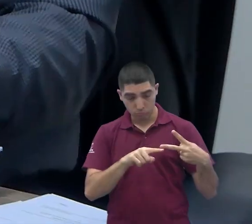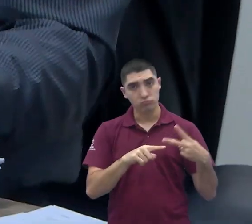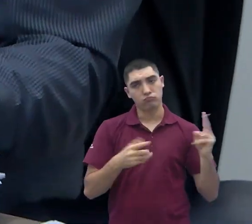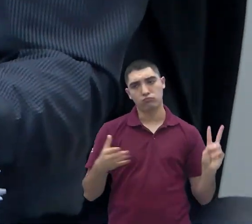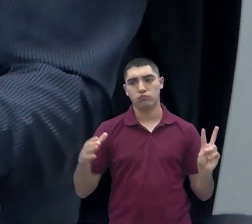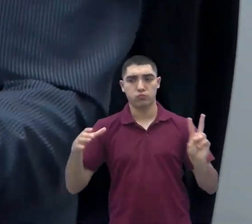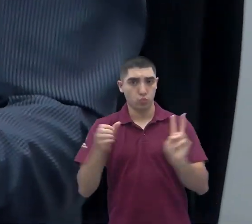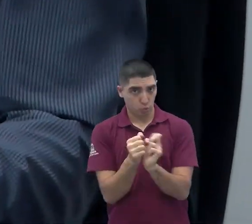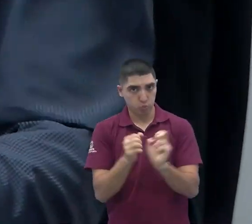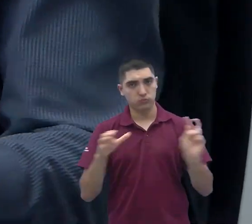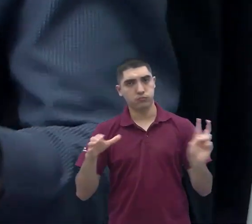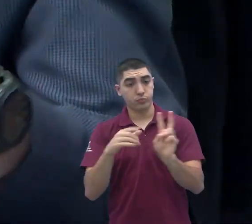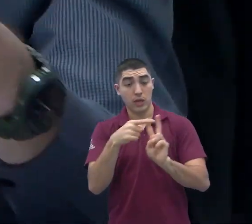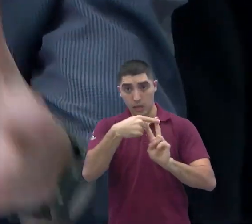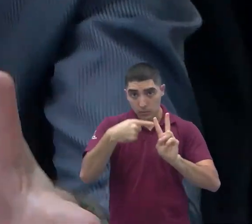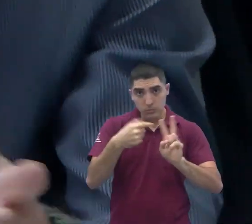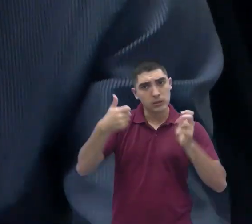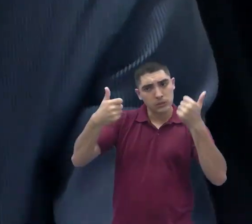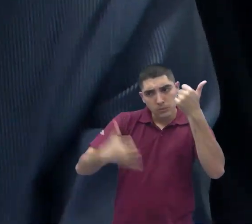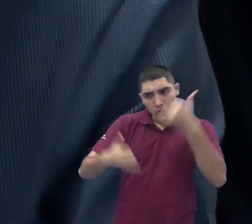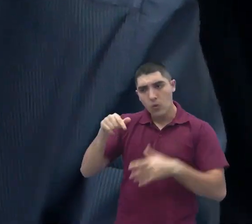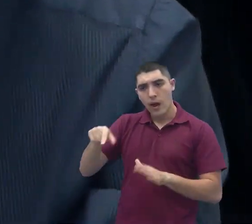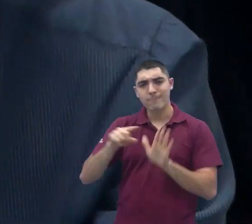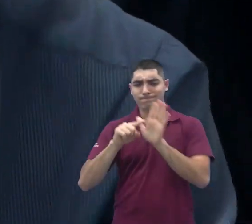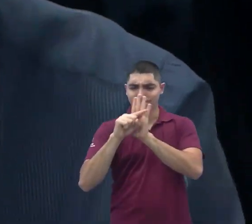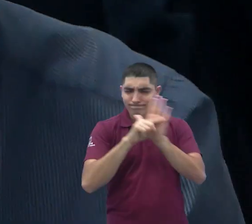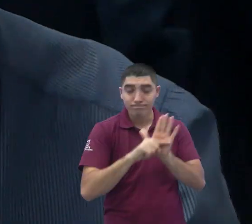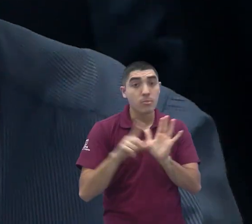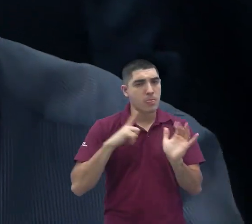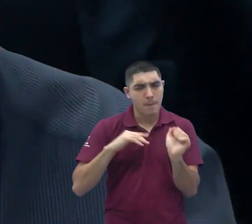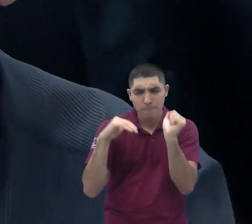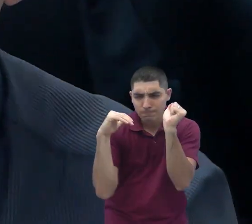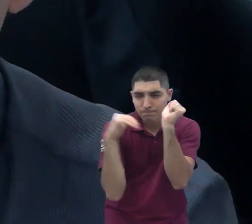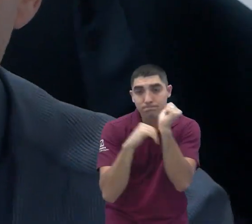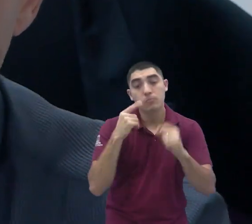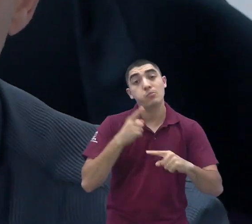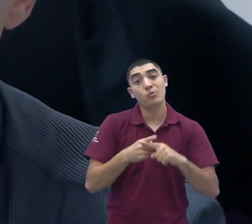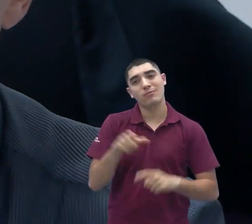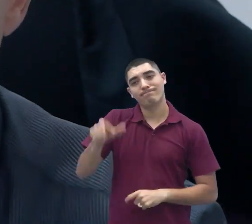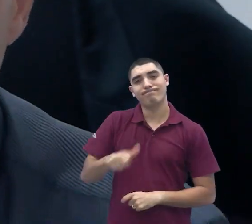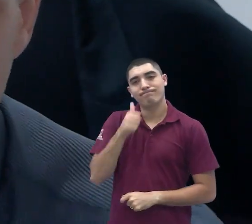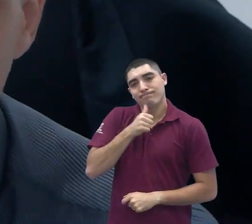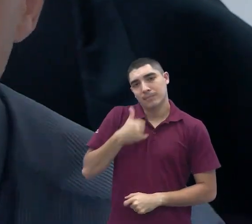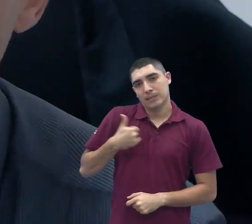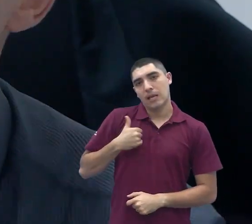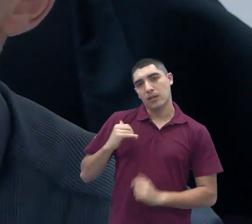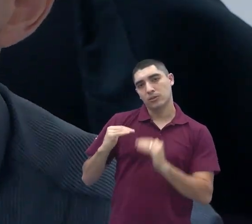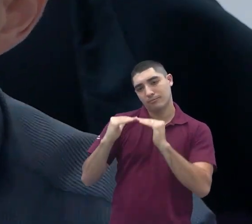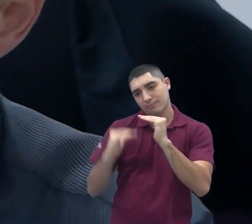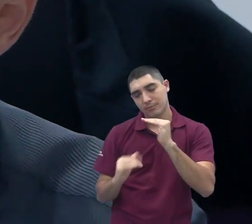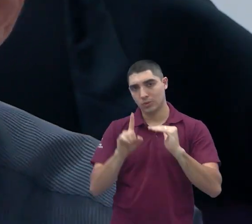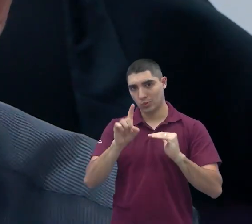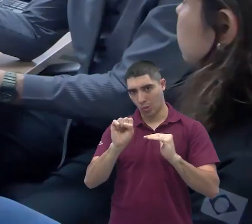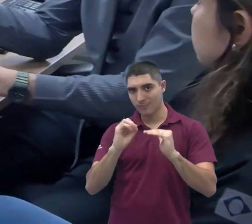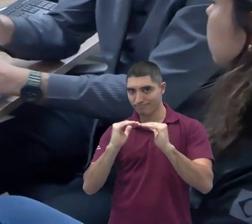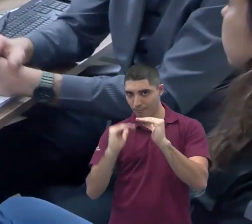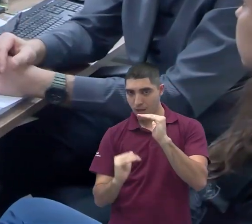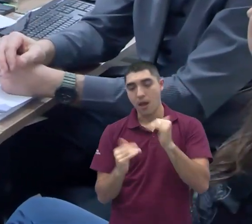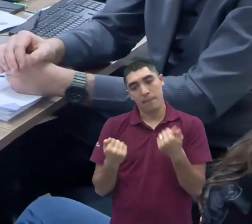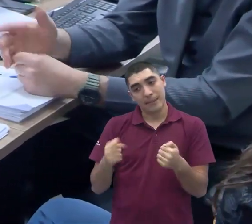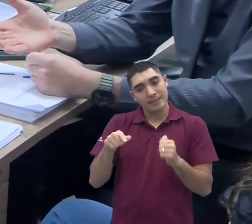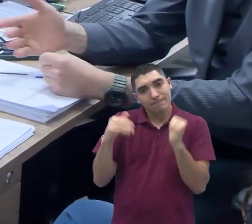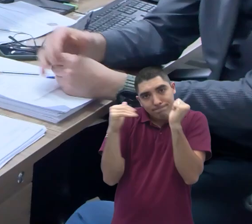Gomes. Eles informaram sobre os cuidados com a investigação, que segue em sigilo por envolver menores de idade.